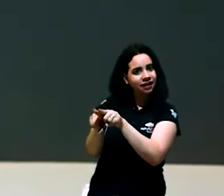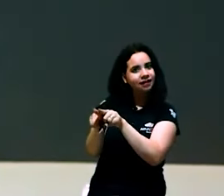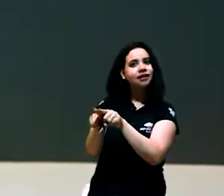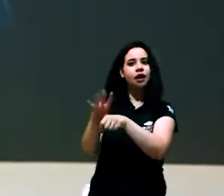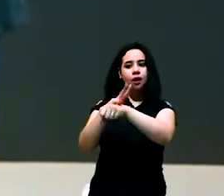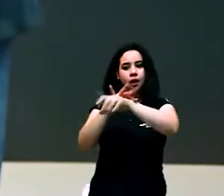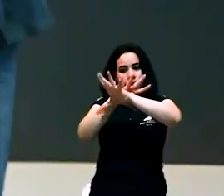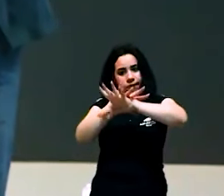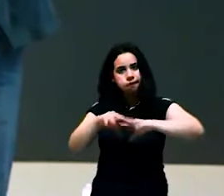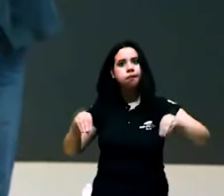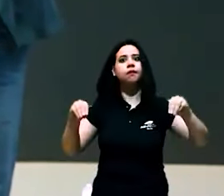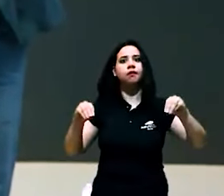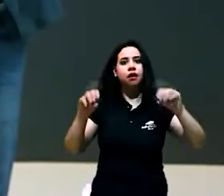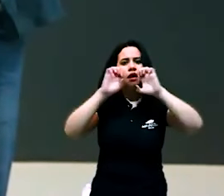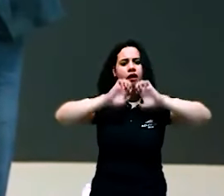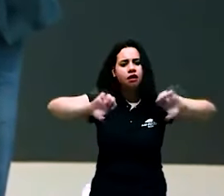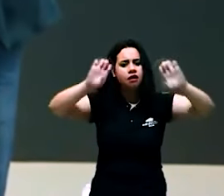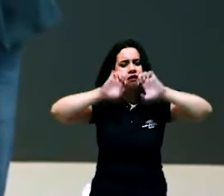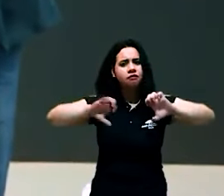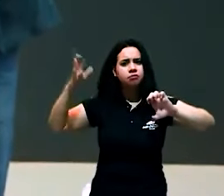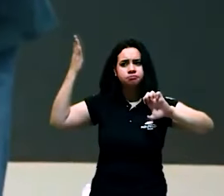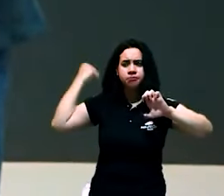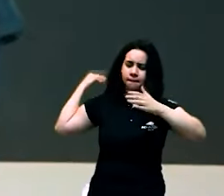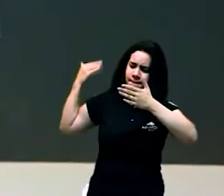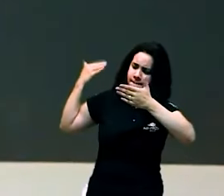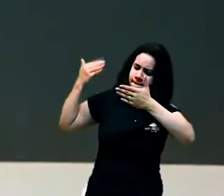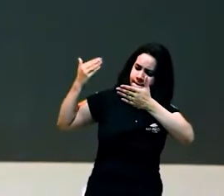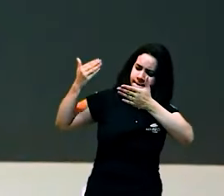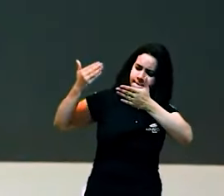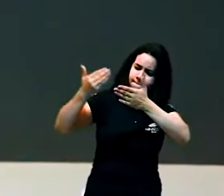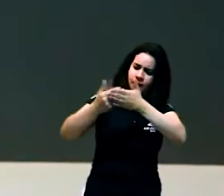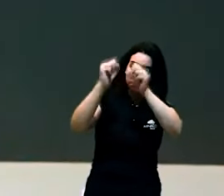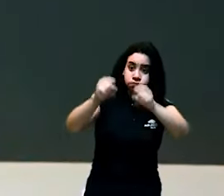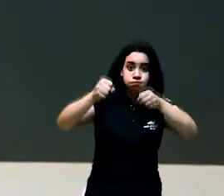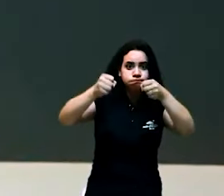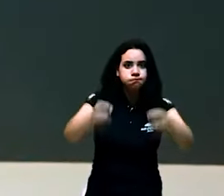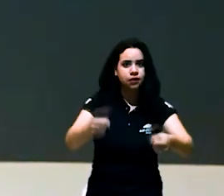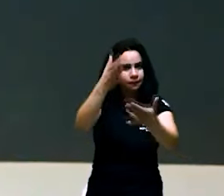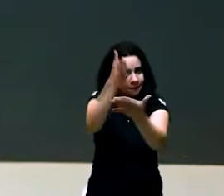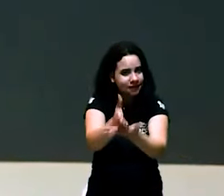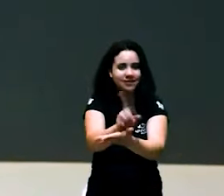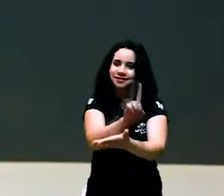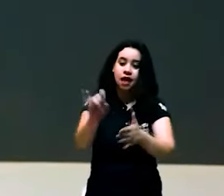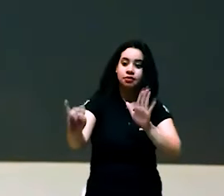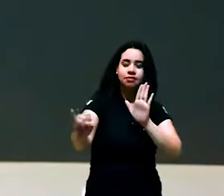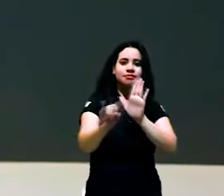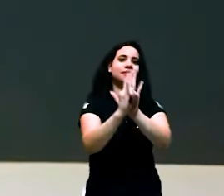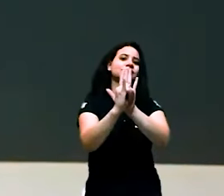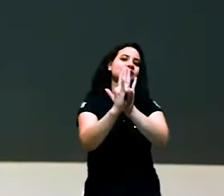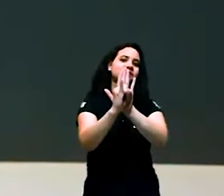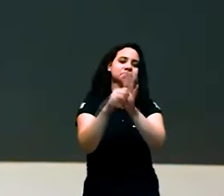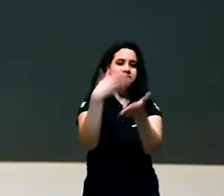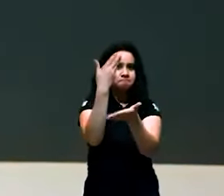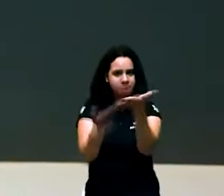O evangelho tem essa origem, o evangelho tem esse poder, o evangelho tem essa identidade, e não vamos perder